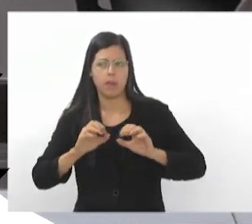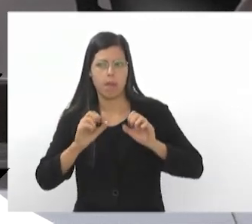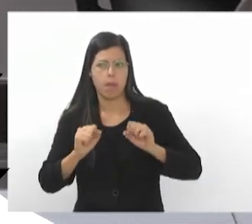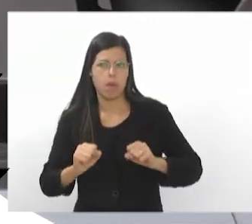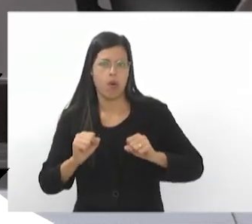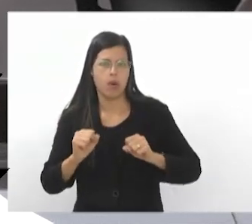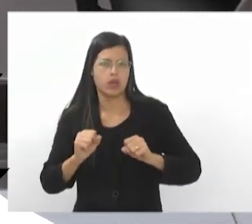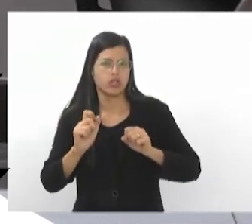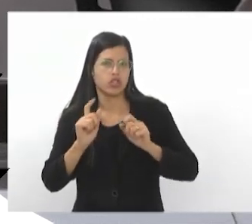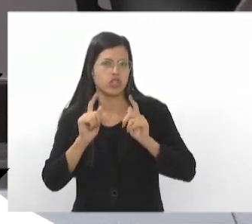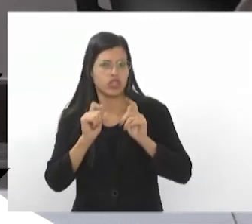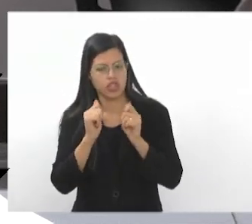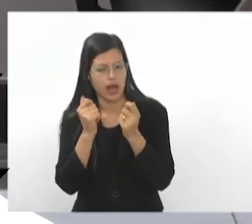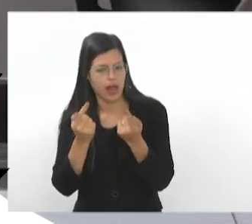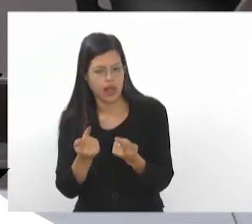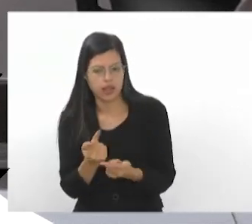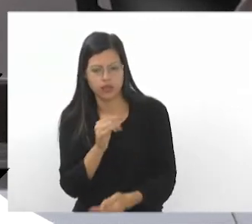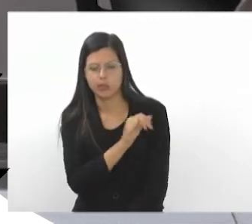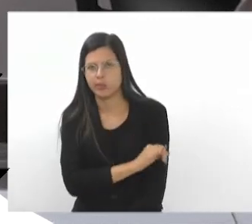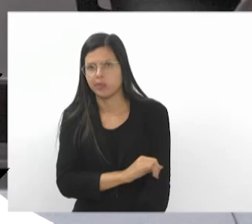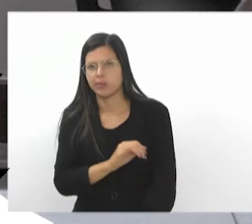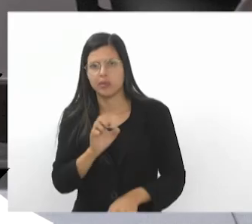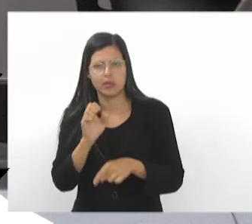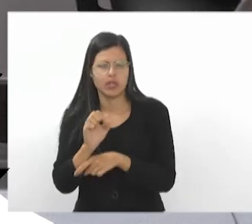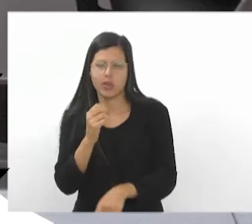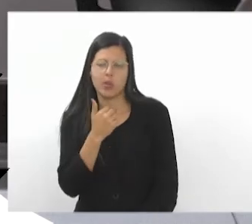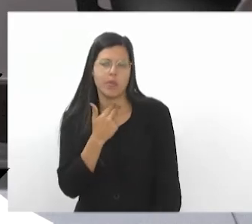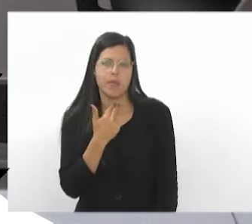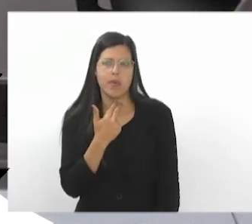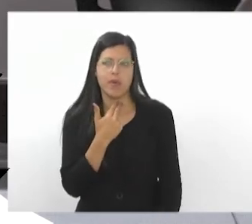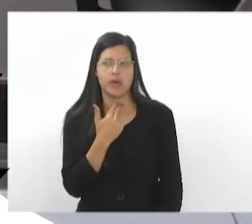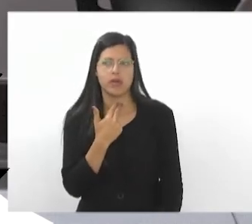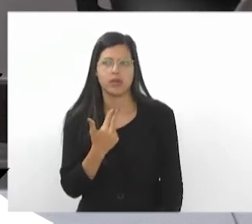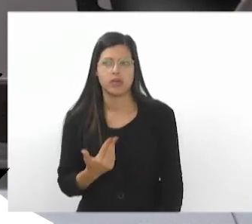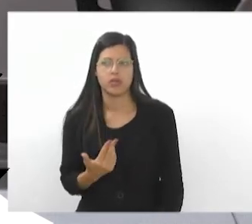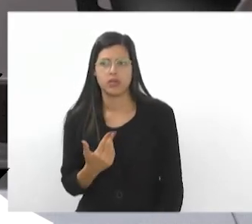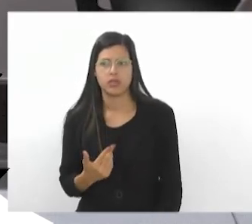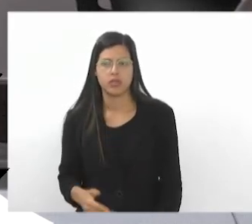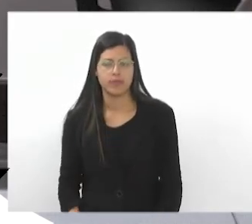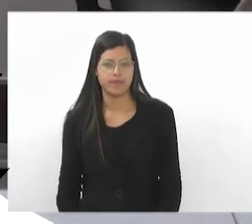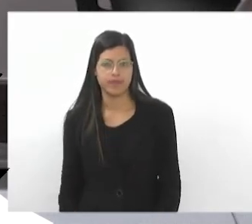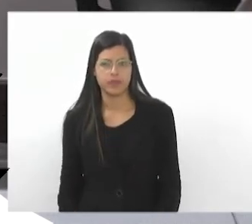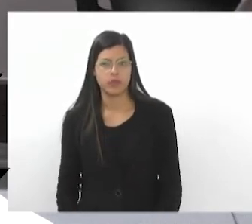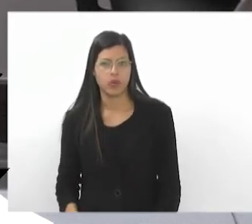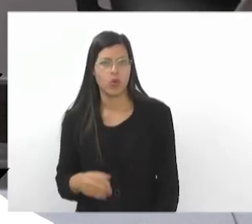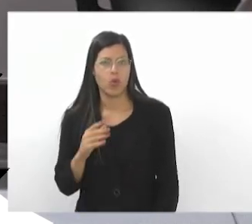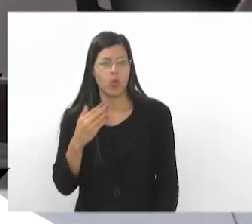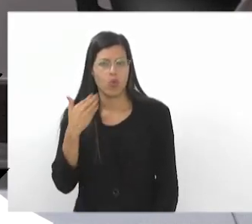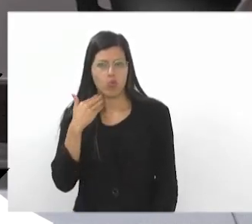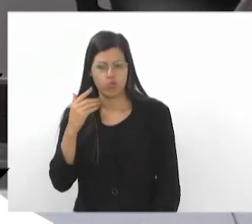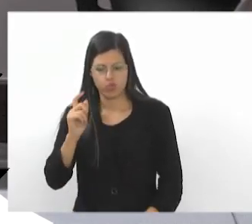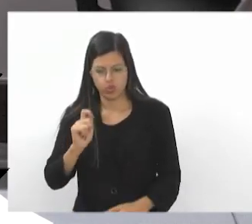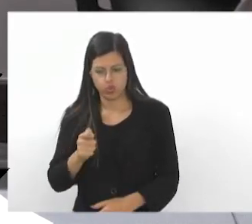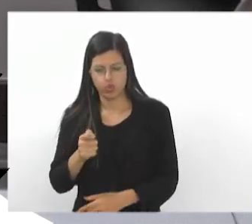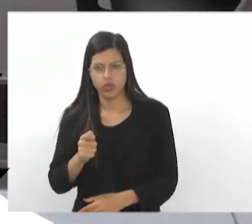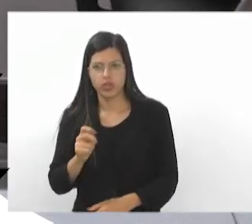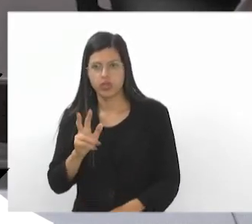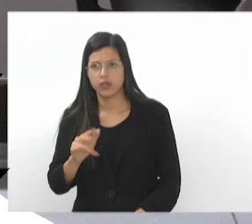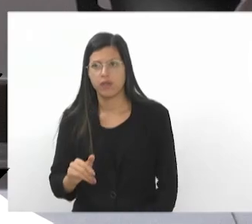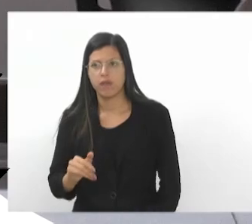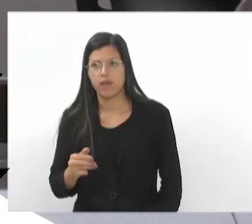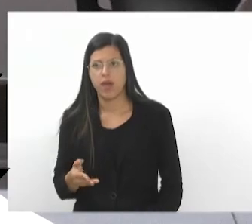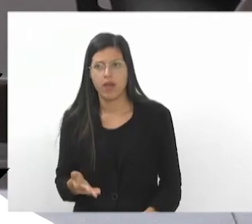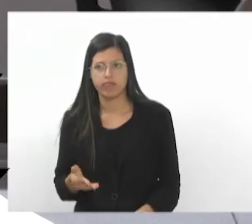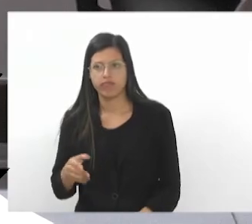estadual não. Porque a justiça dá liminar continuada, porque o juiz vai segurar aquilo na mão e diz, não dou,